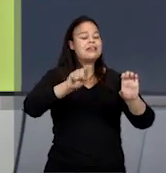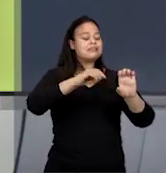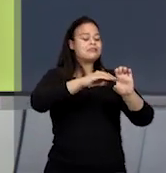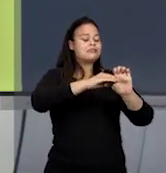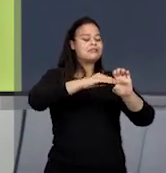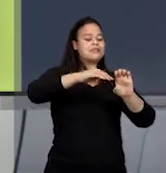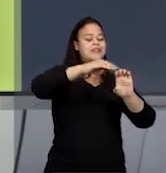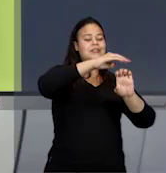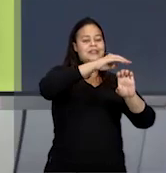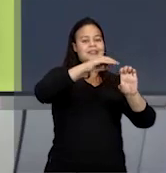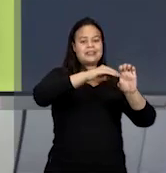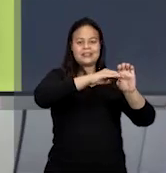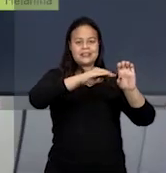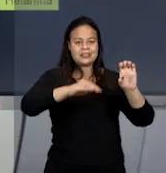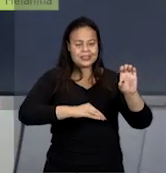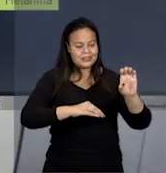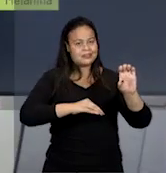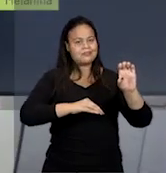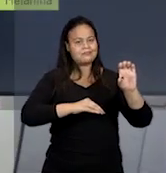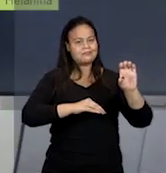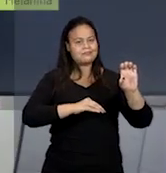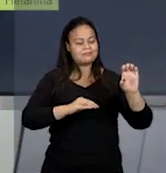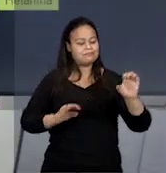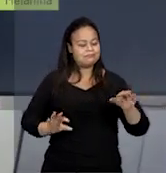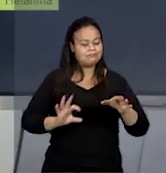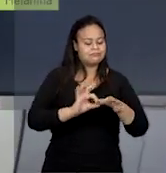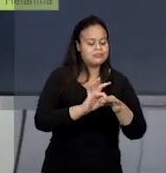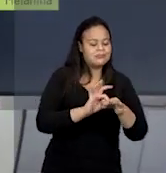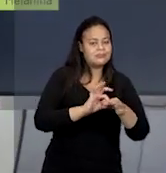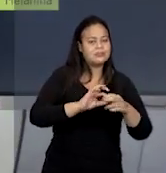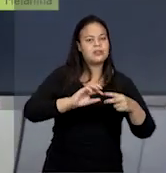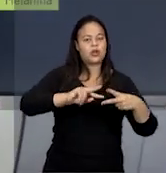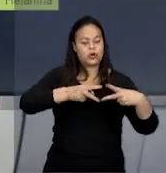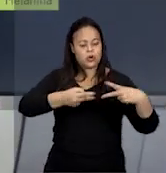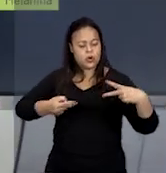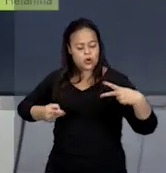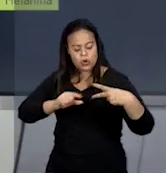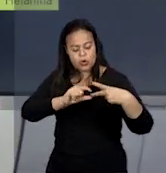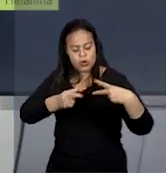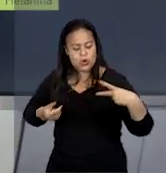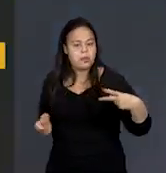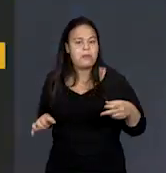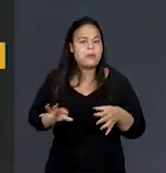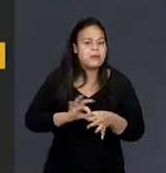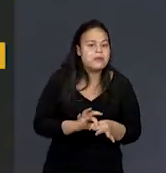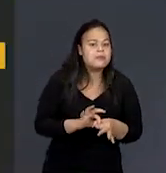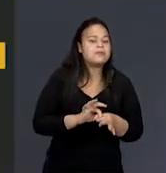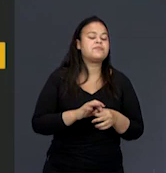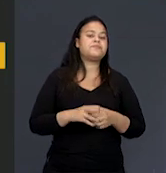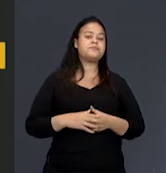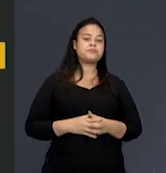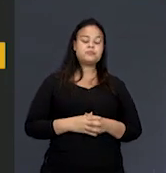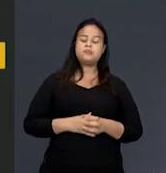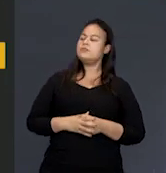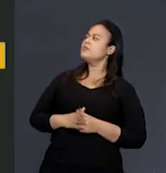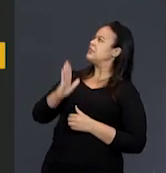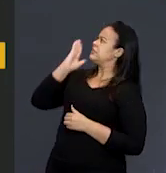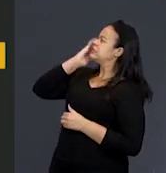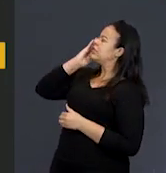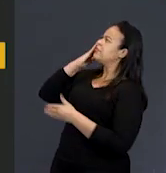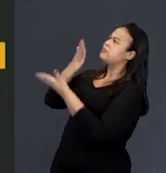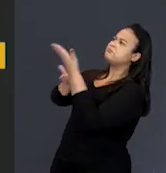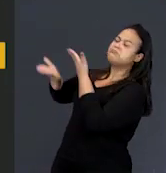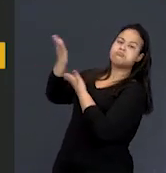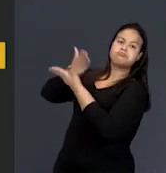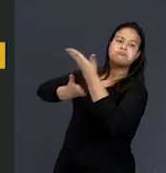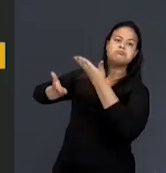genes complementares. Como que vai ficar então? Nós sabemos que a interação gênica ela vai acontecer entre